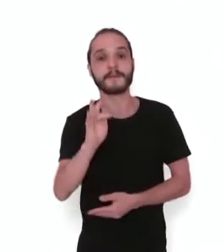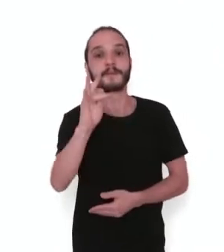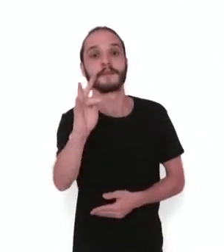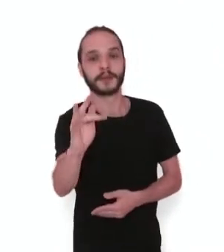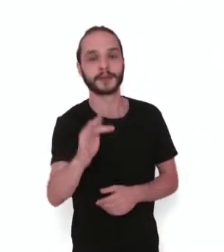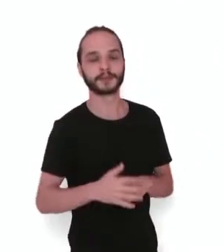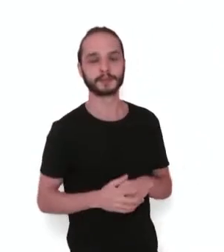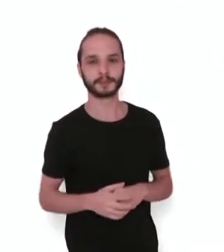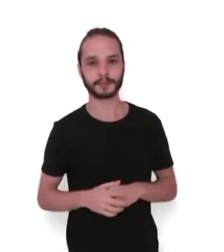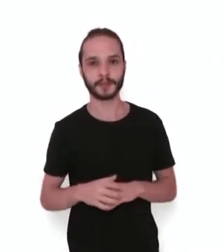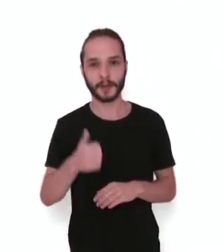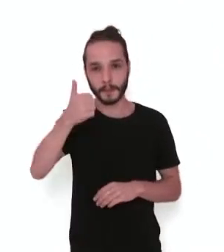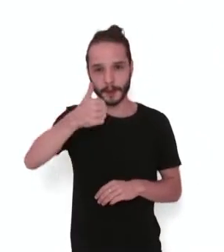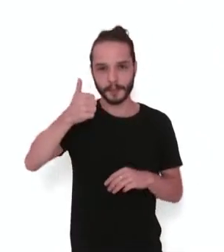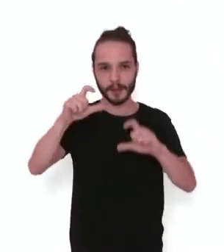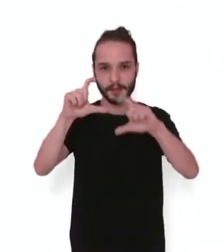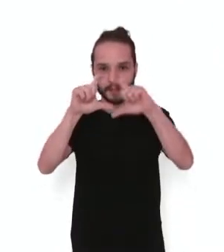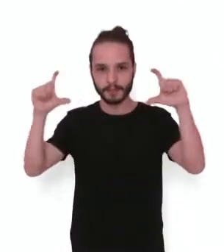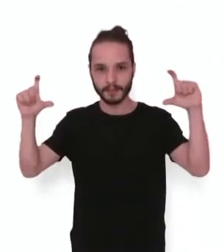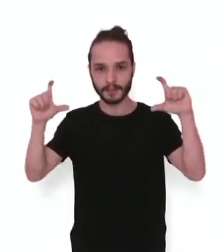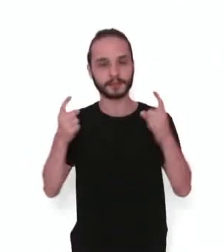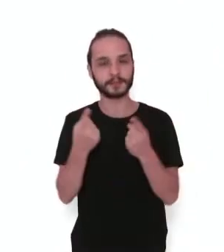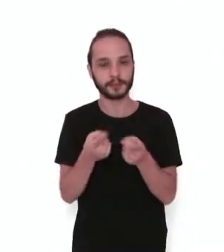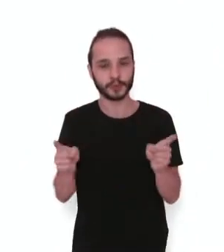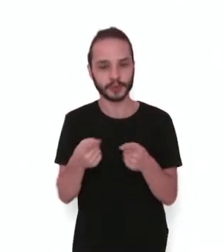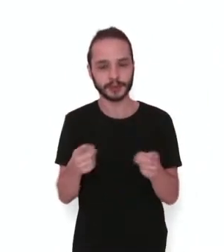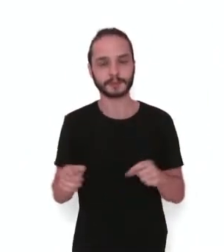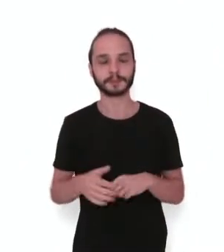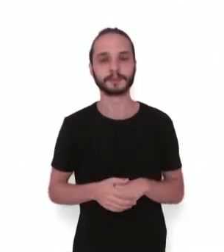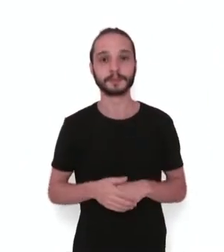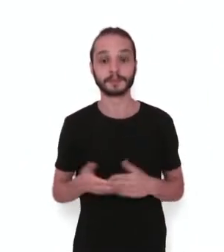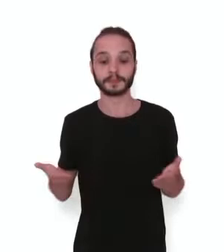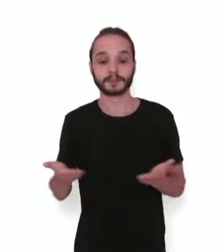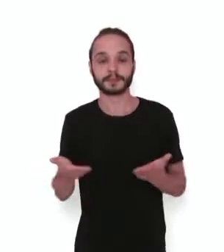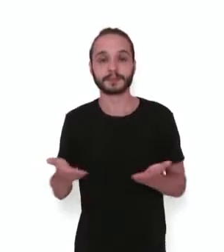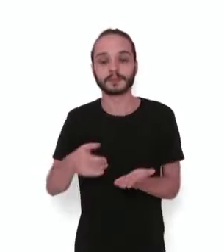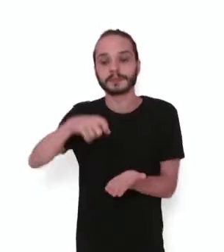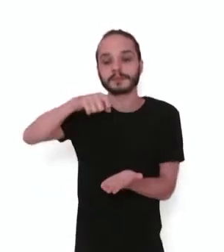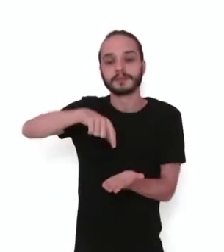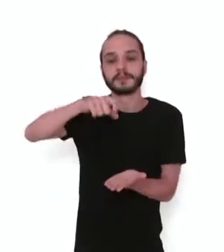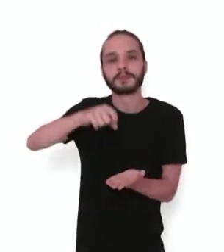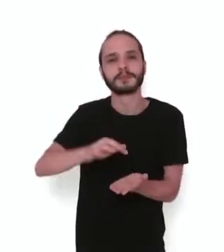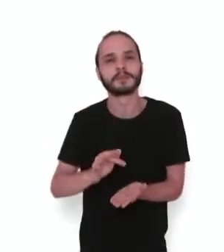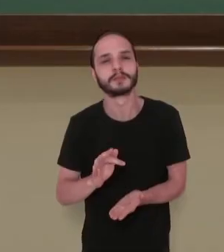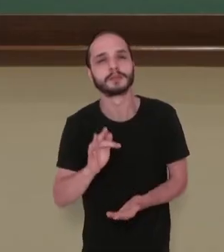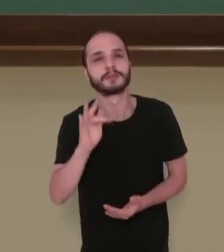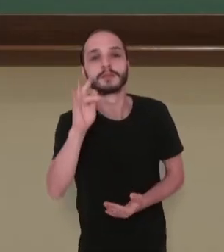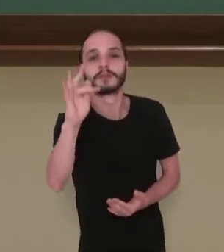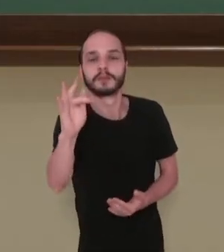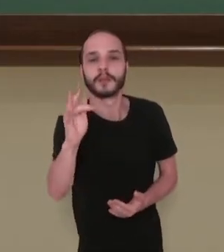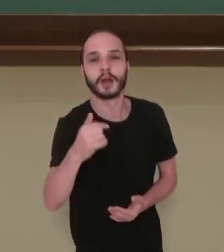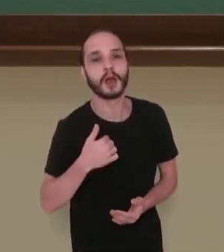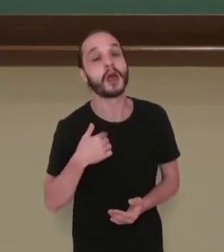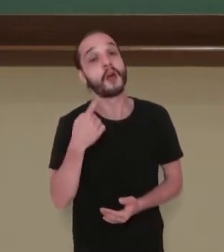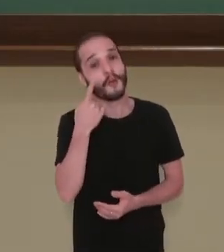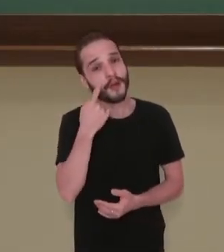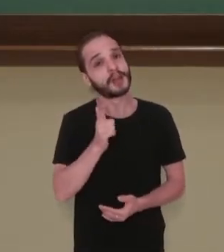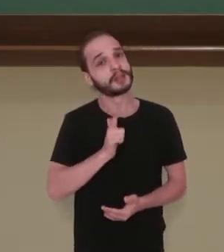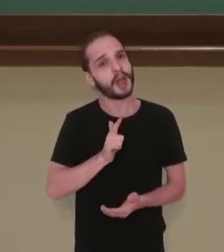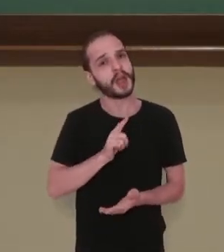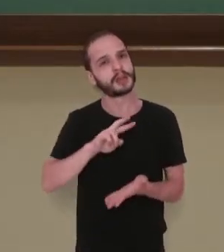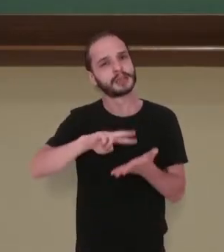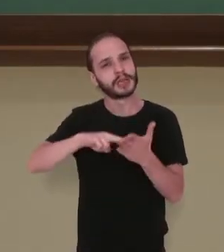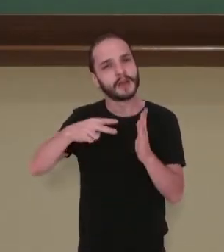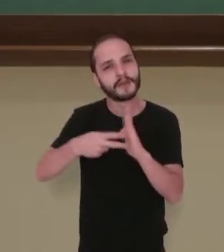primeira estrofe da música aqui, hoje é a semente da manhã. Eu já vejo um sentido figurado, não é